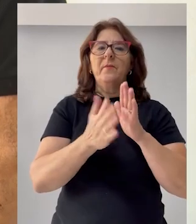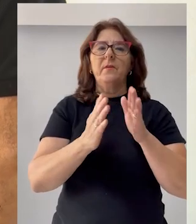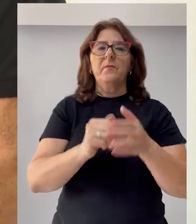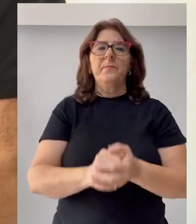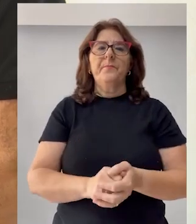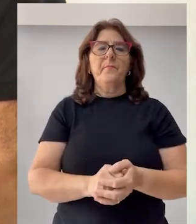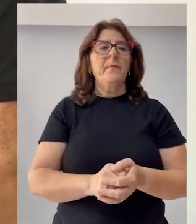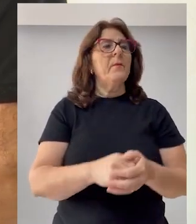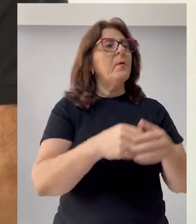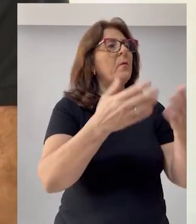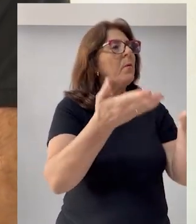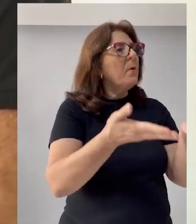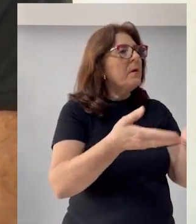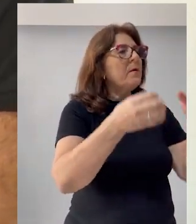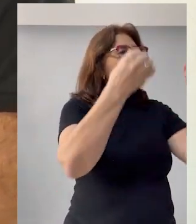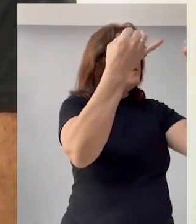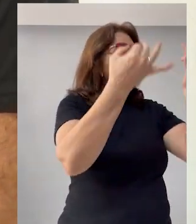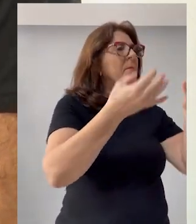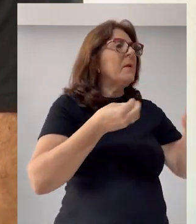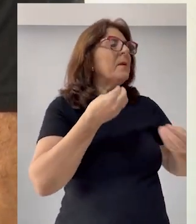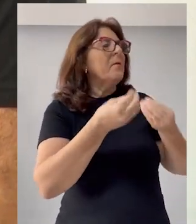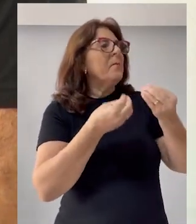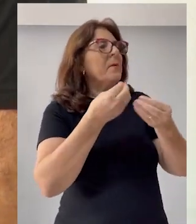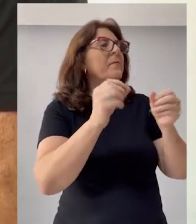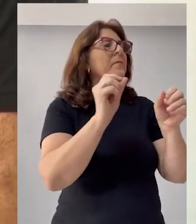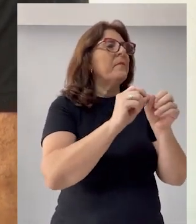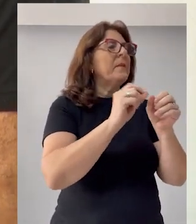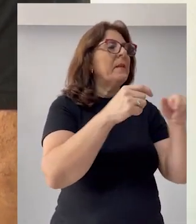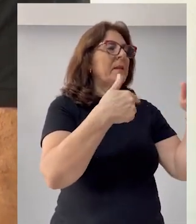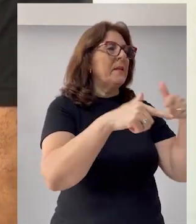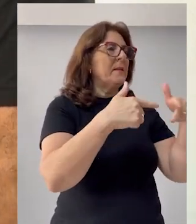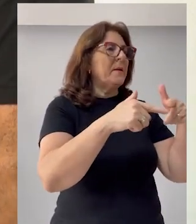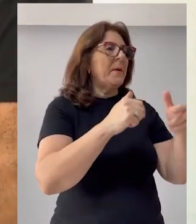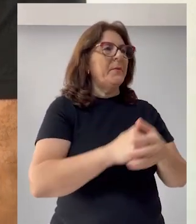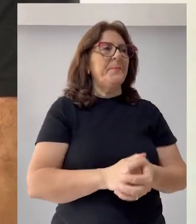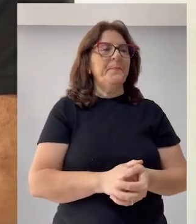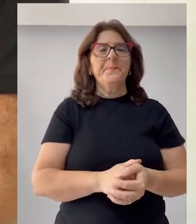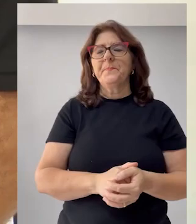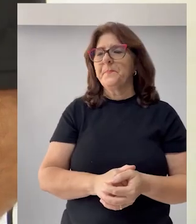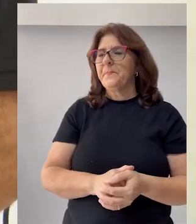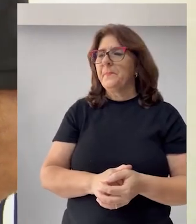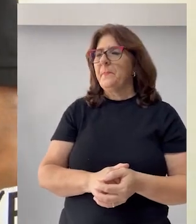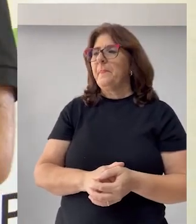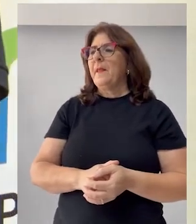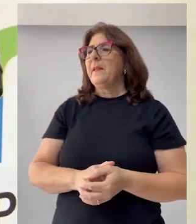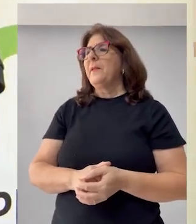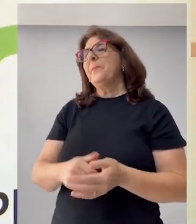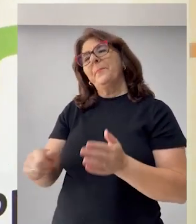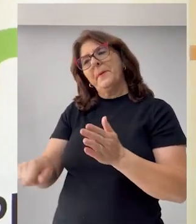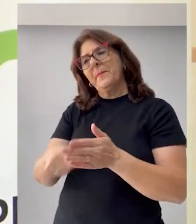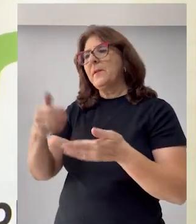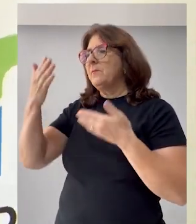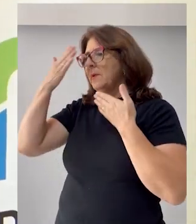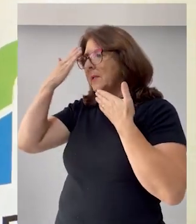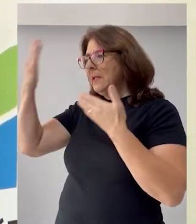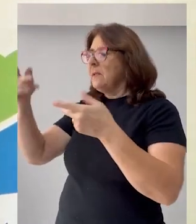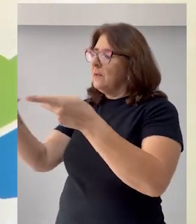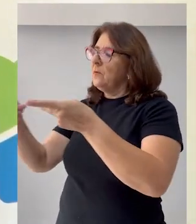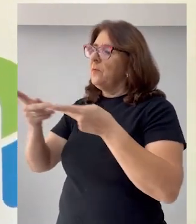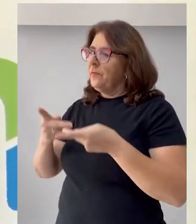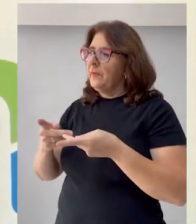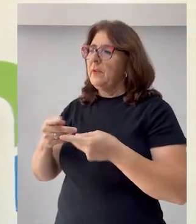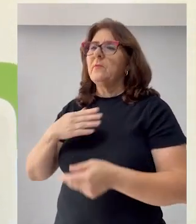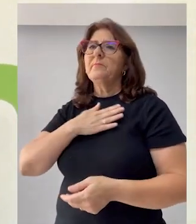Então, Antônio, conta um pouco para nós como que está sendo realizar esse trabalho. Carina, primeiro, agradeço o